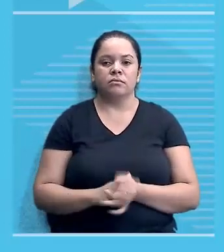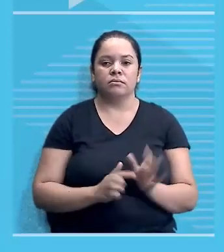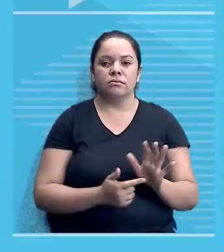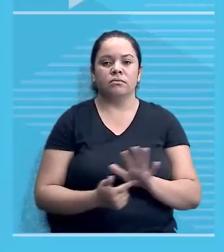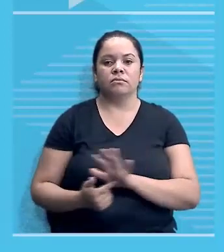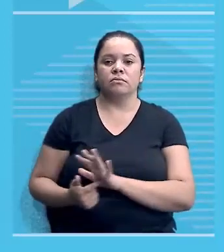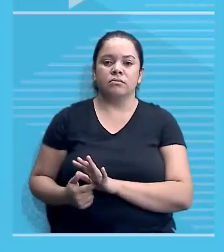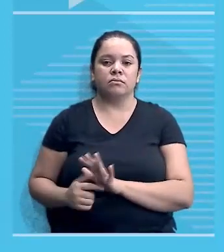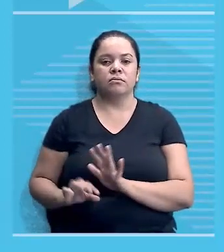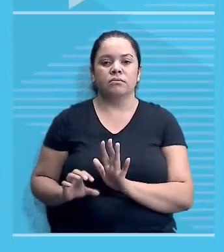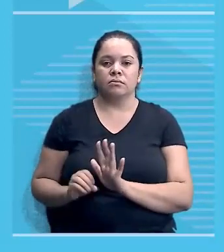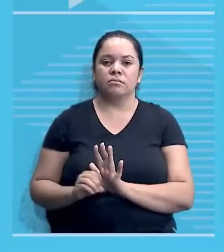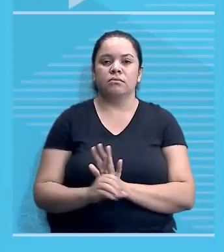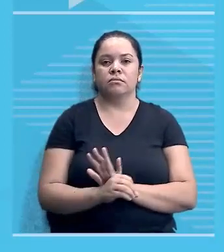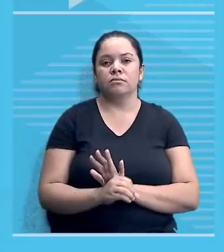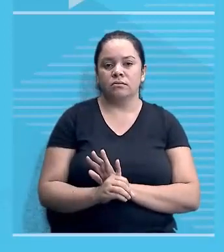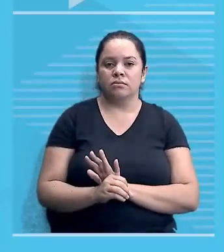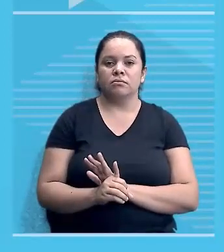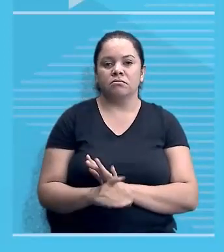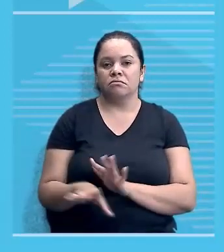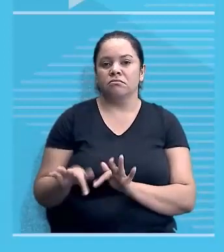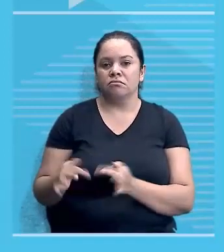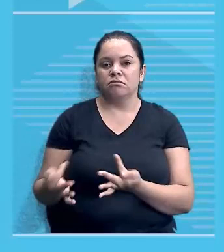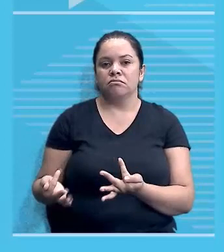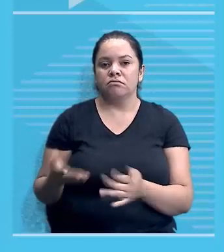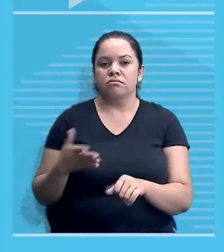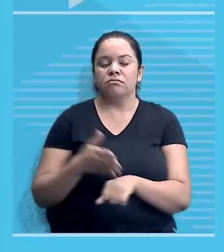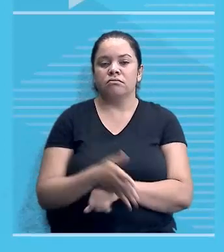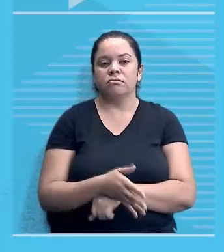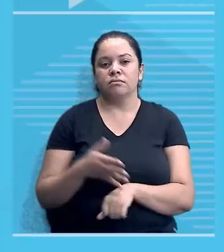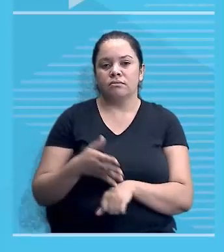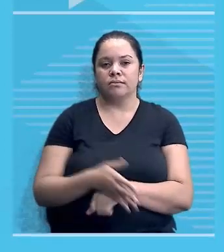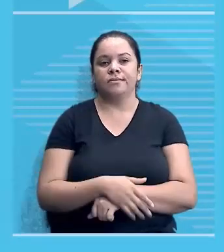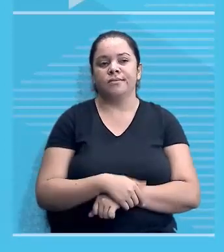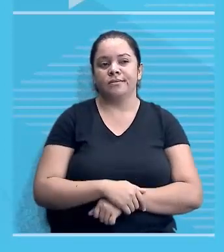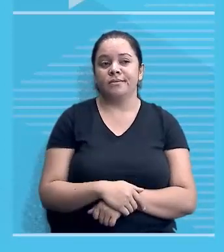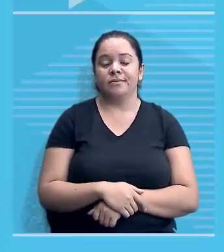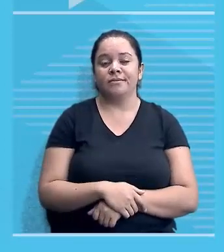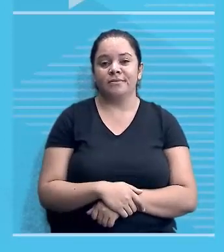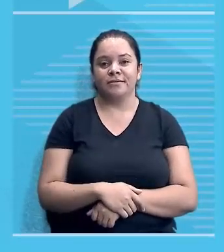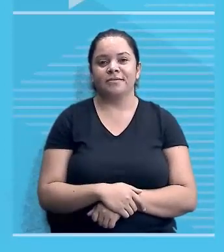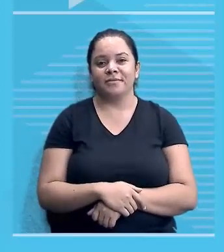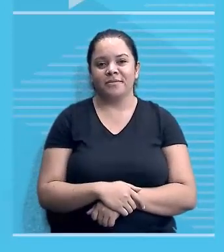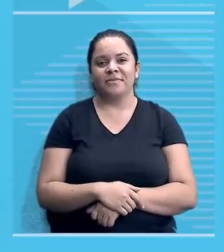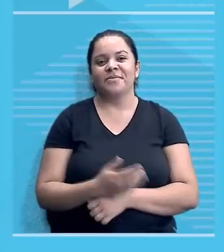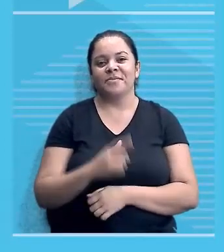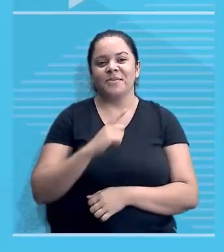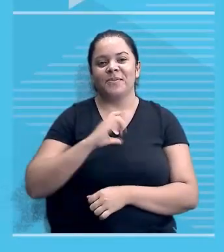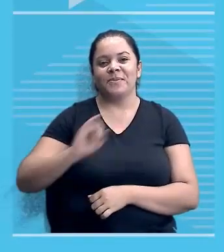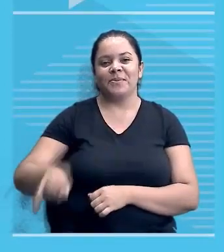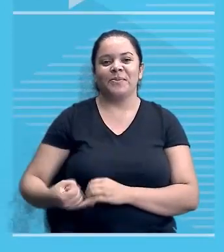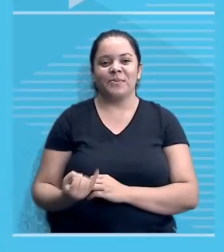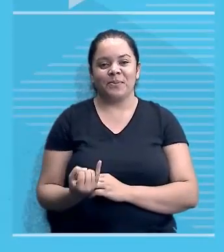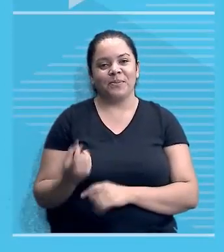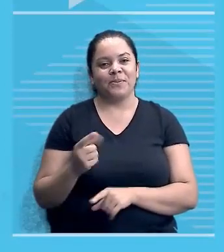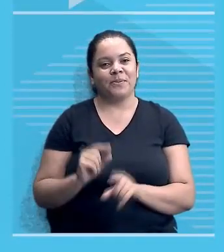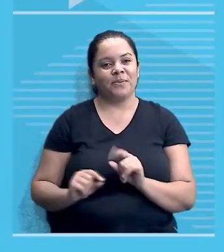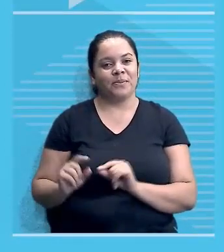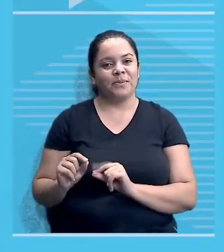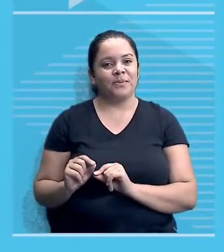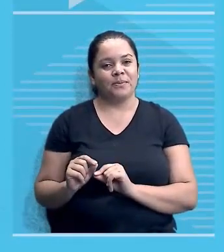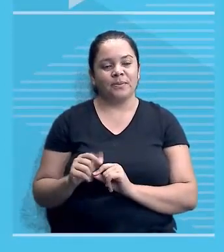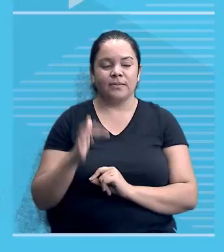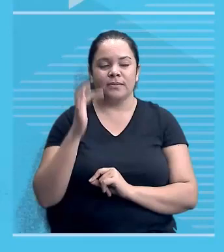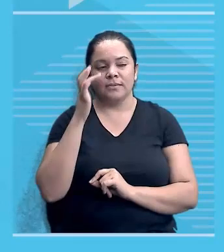simplificado já que não requer login não requer senha e lá você tem uma oportunidade de assistir